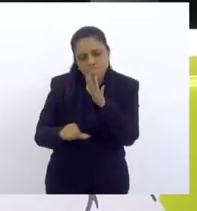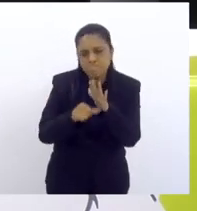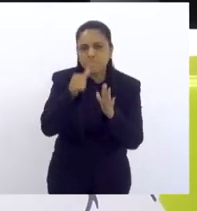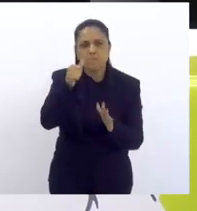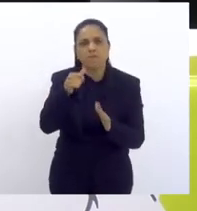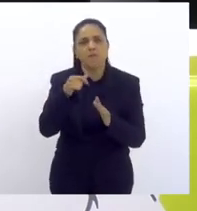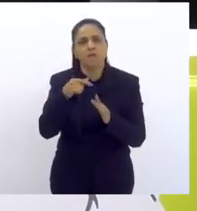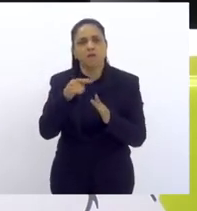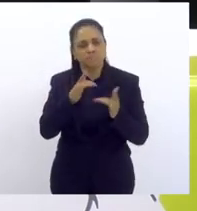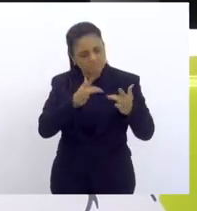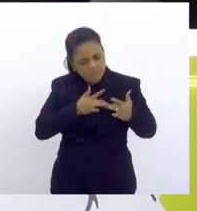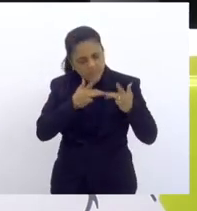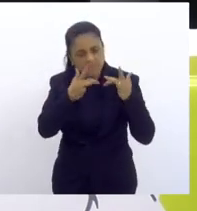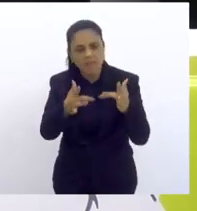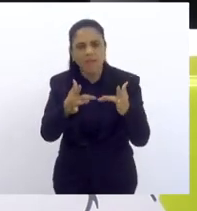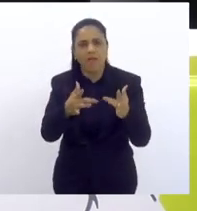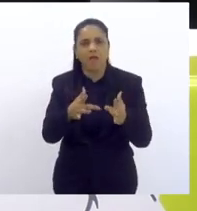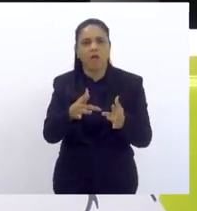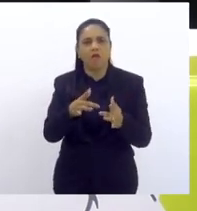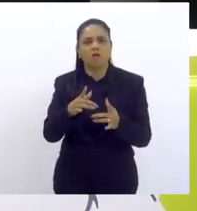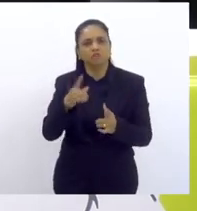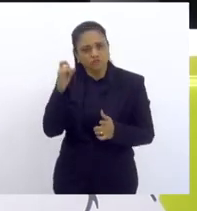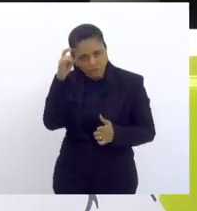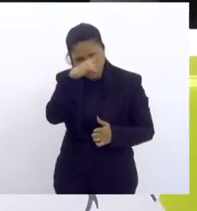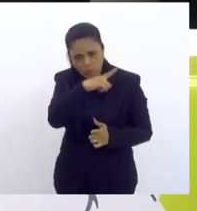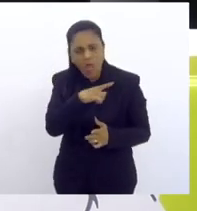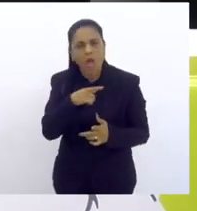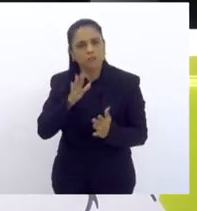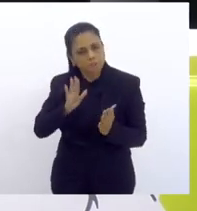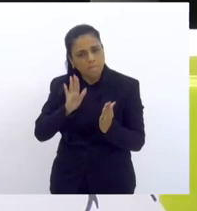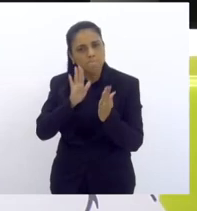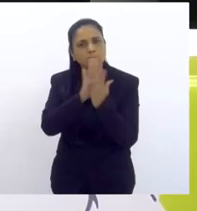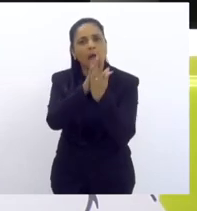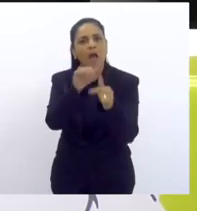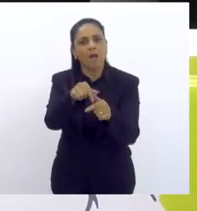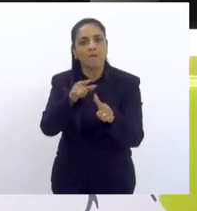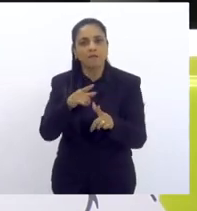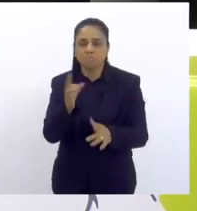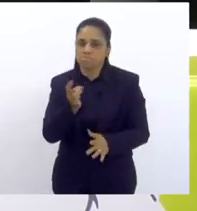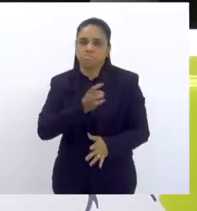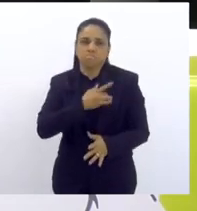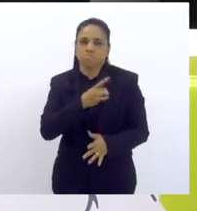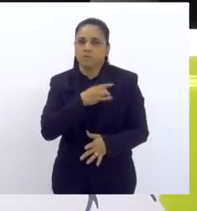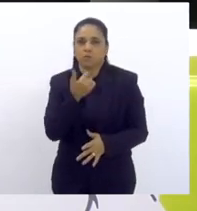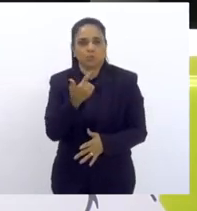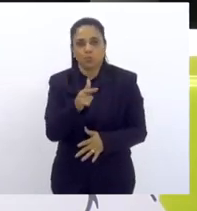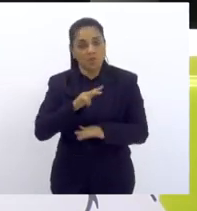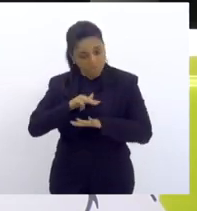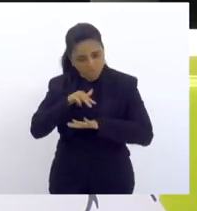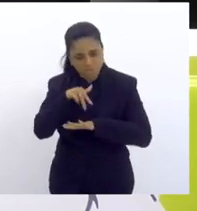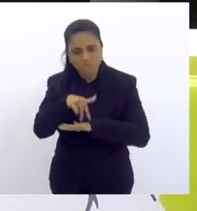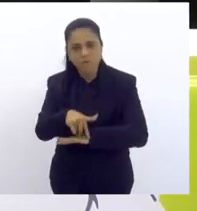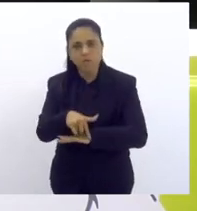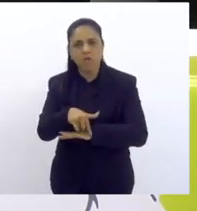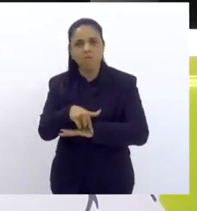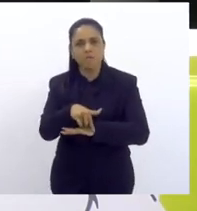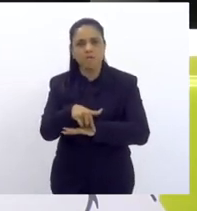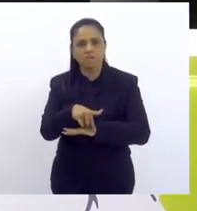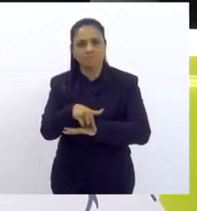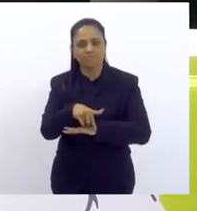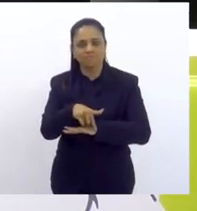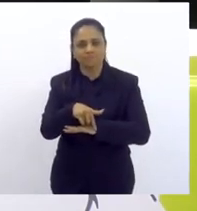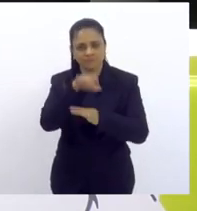paixão enfrentando dificuldades sim mas sempre sem medo o firmeza serenidade buscando